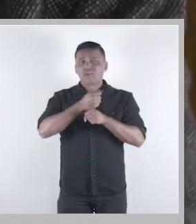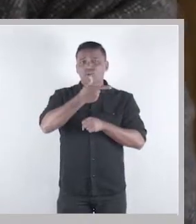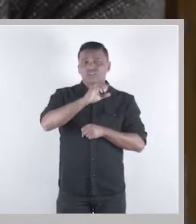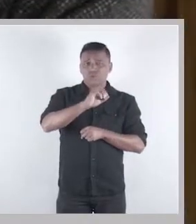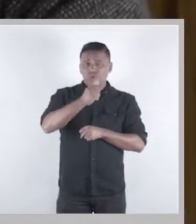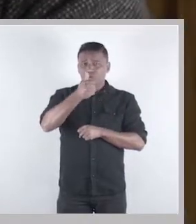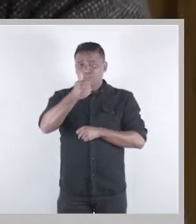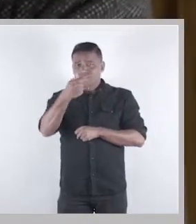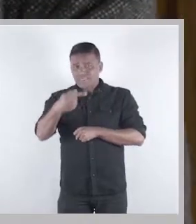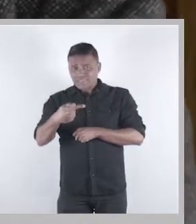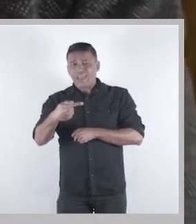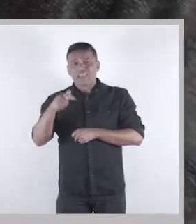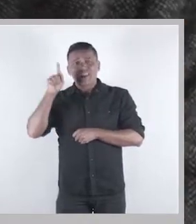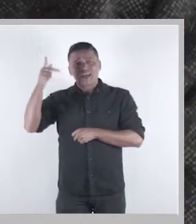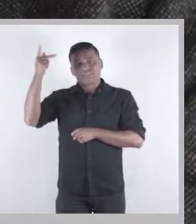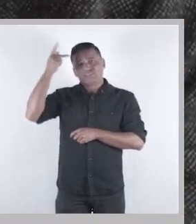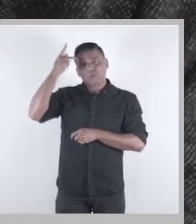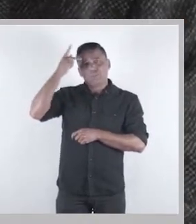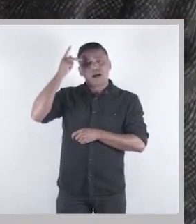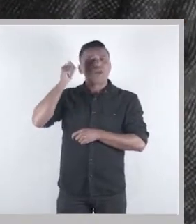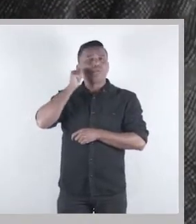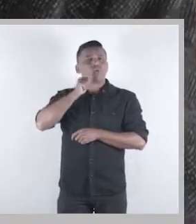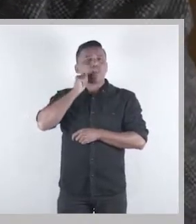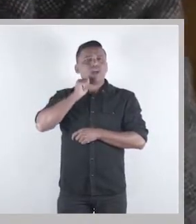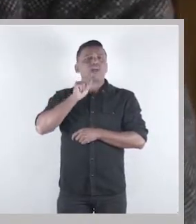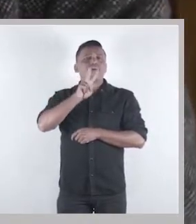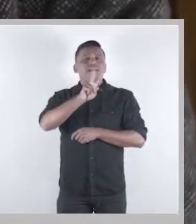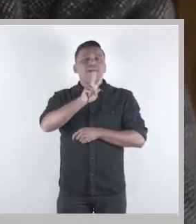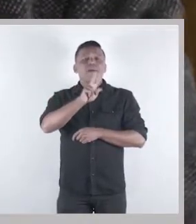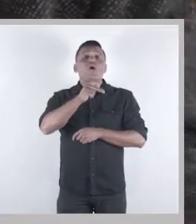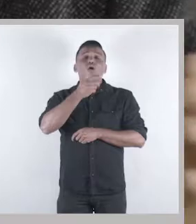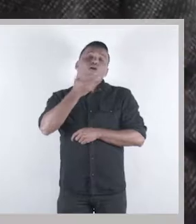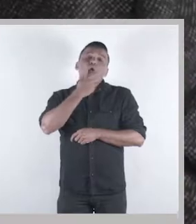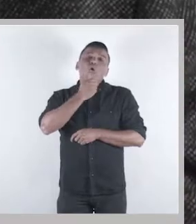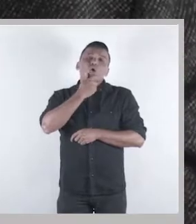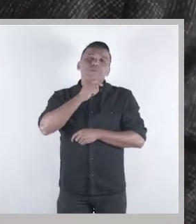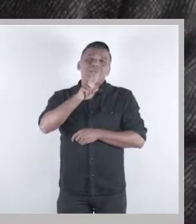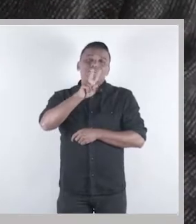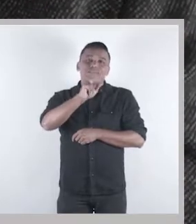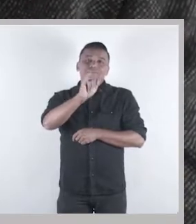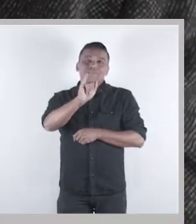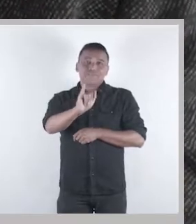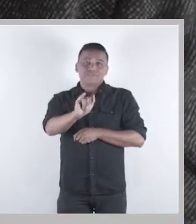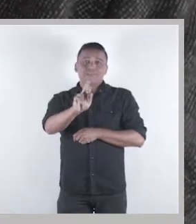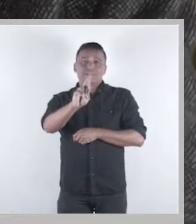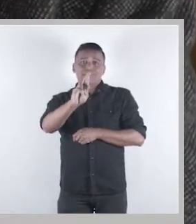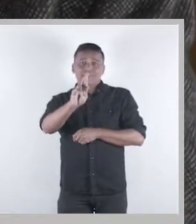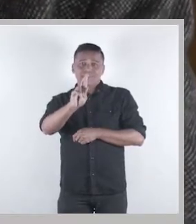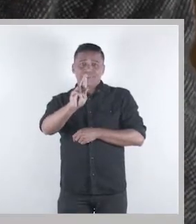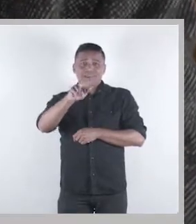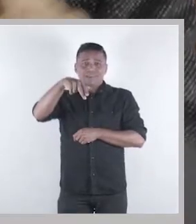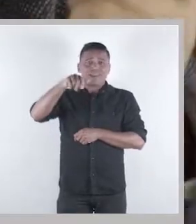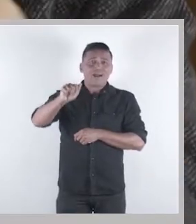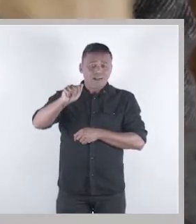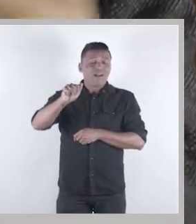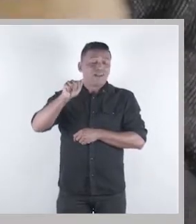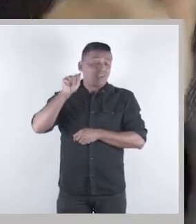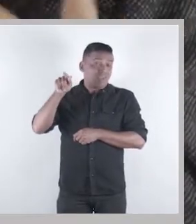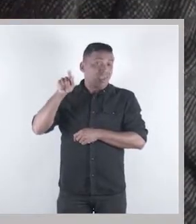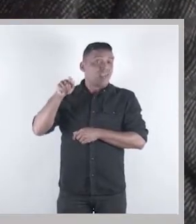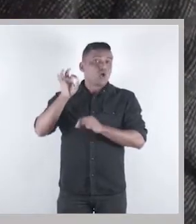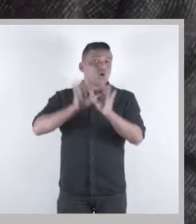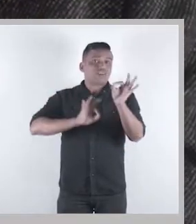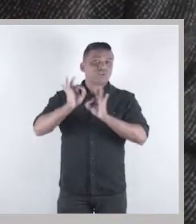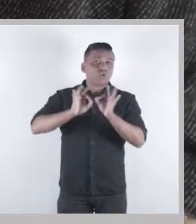que é um poeta cearense que hoje mora na Inglaterra e o Cláudio Daniel tem um poeta Paulista e eles convidaram 50 poetas